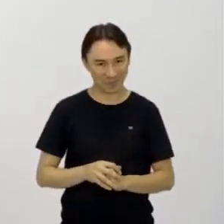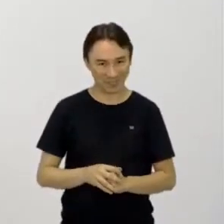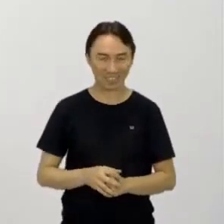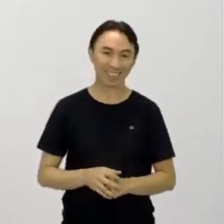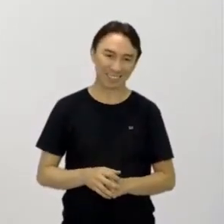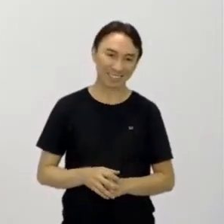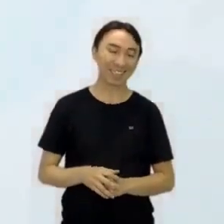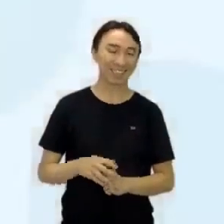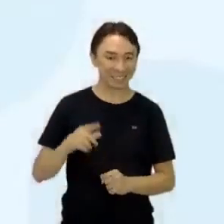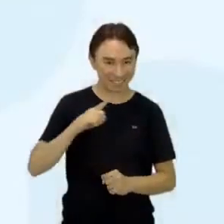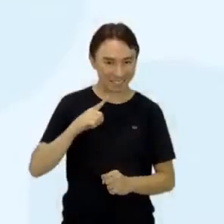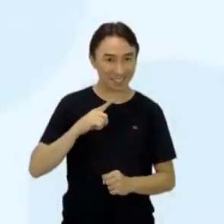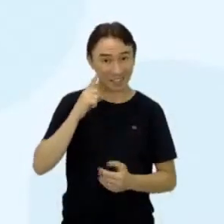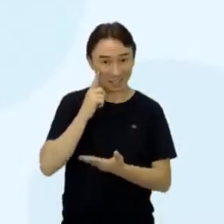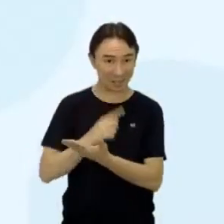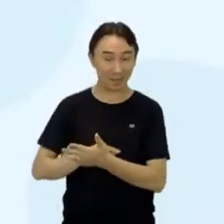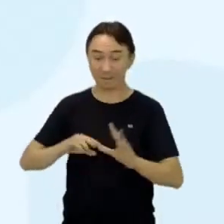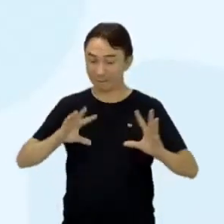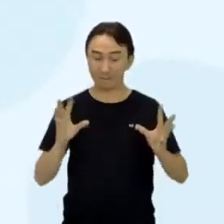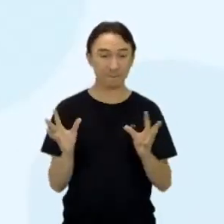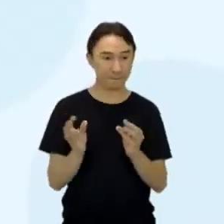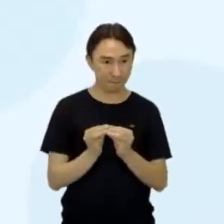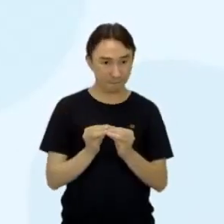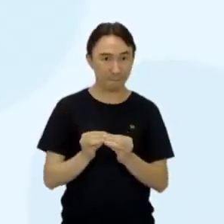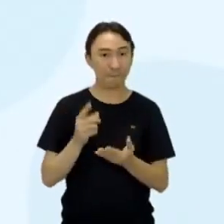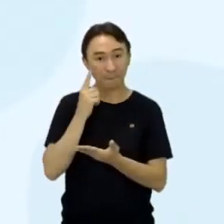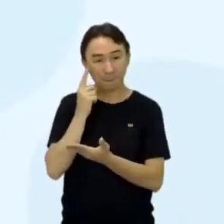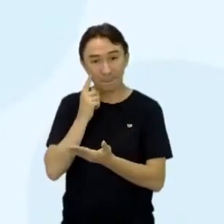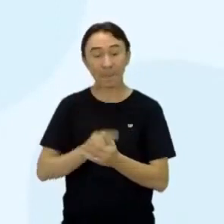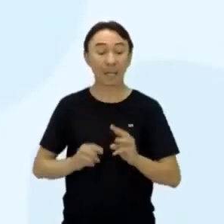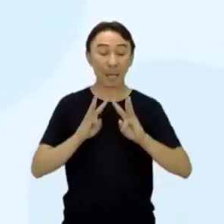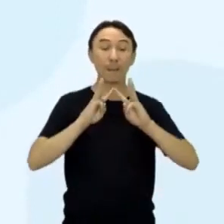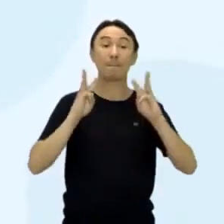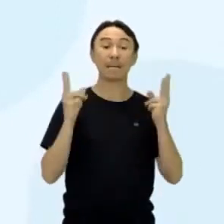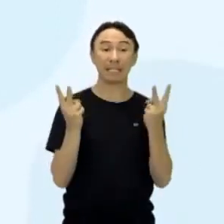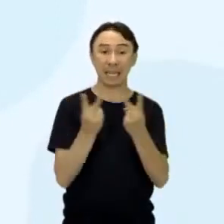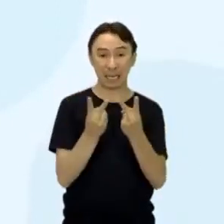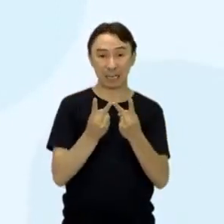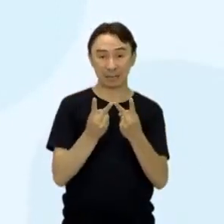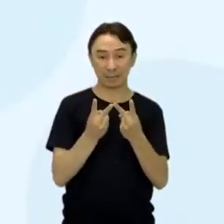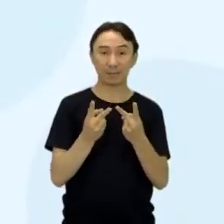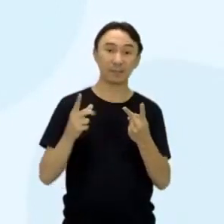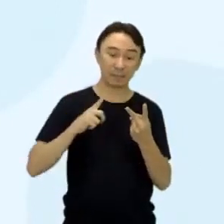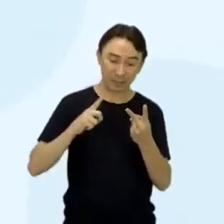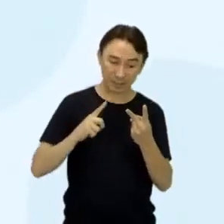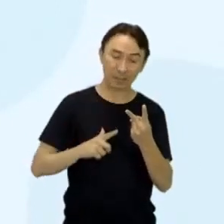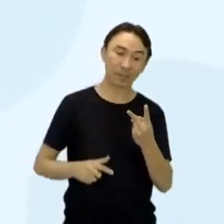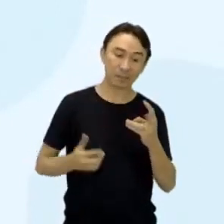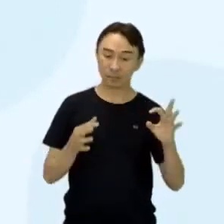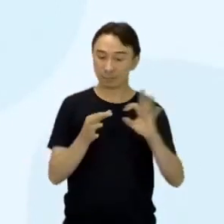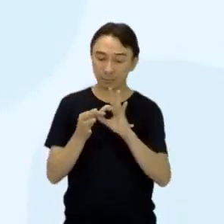uma sistematização. Ó, os estados físicos da matéria estão relacionados com o arranjo das